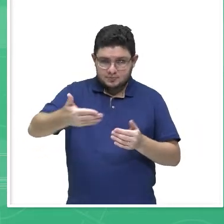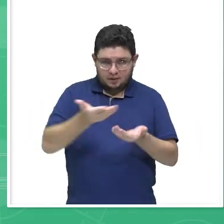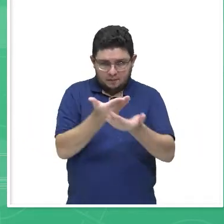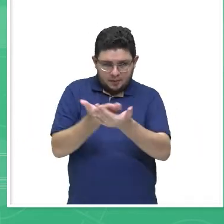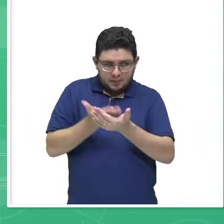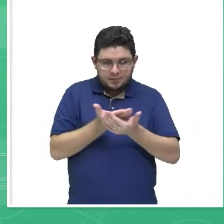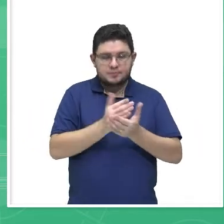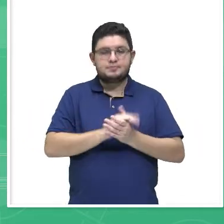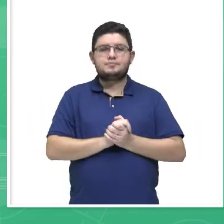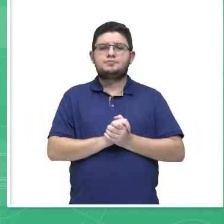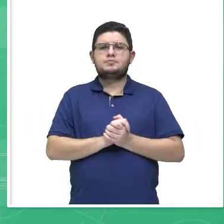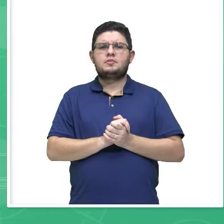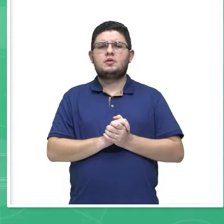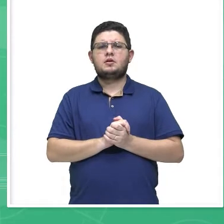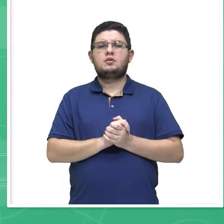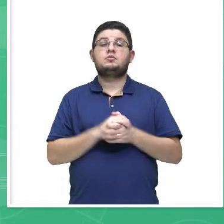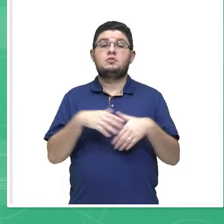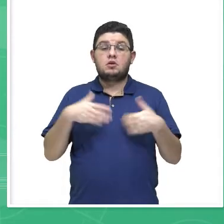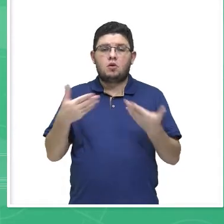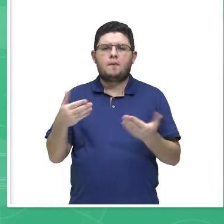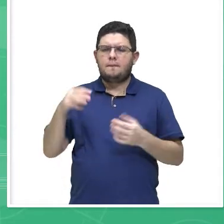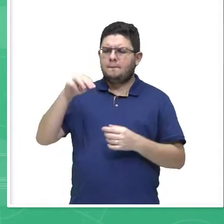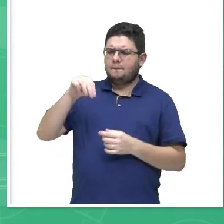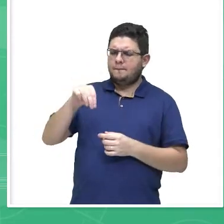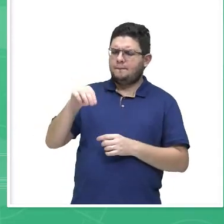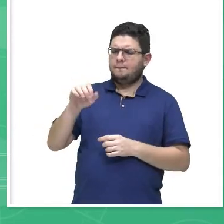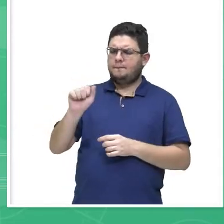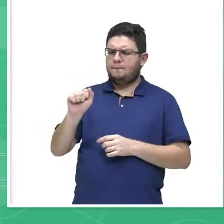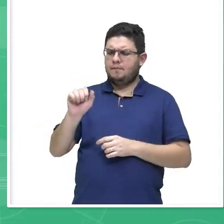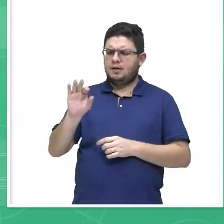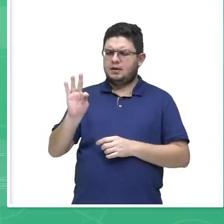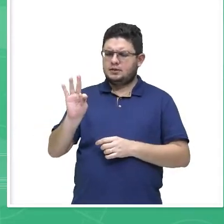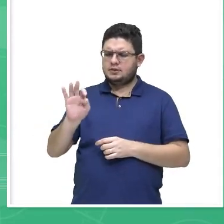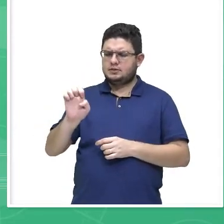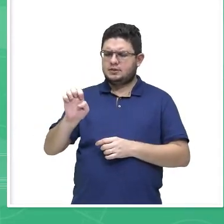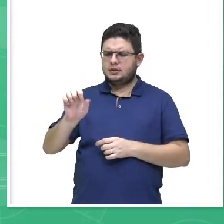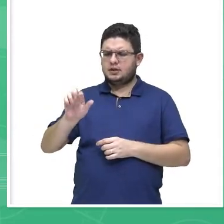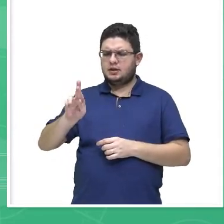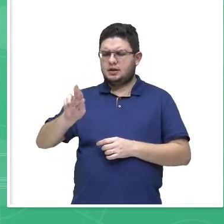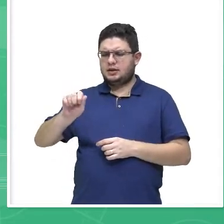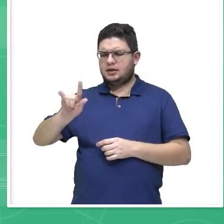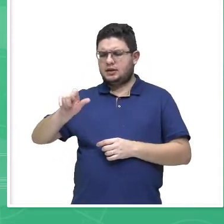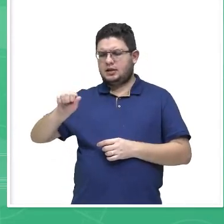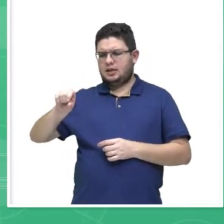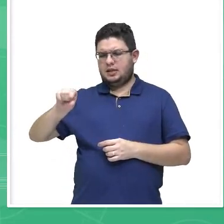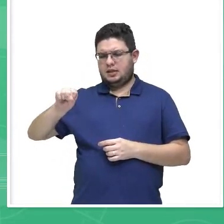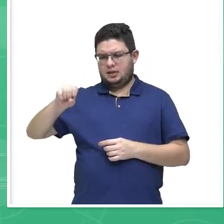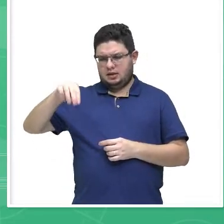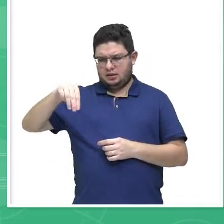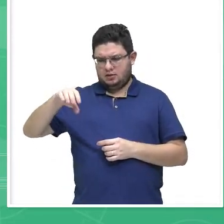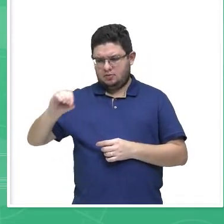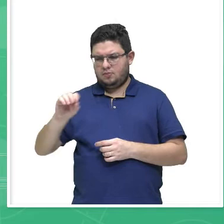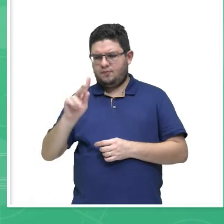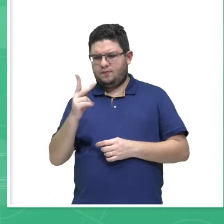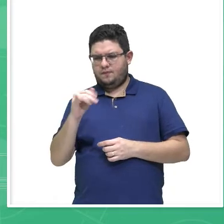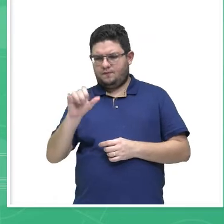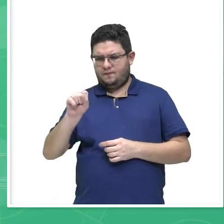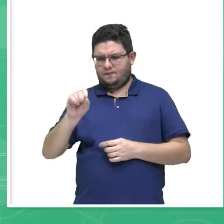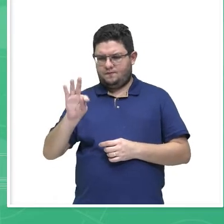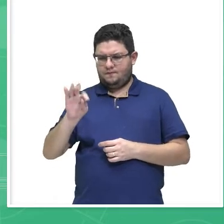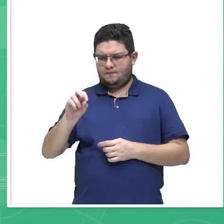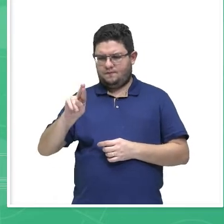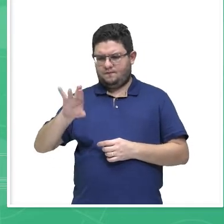Materialismo histórico. Essa é a metodologia marxista. De acordo com a concepção